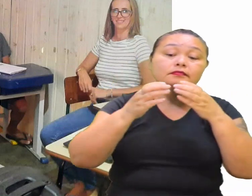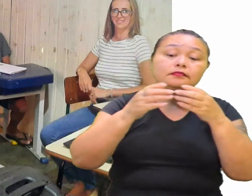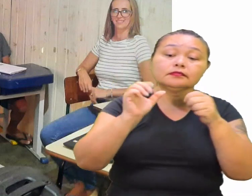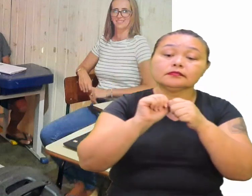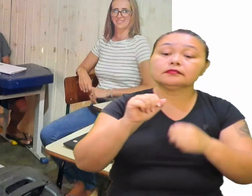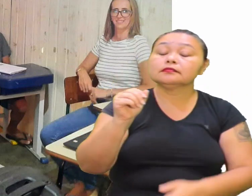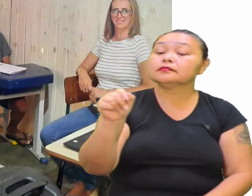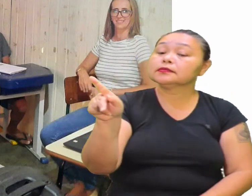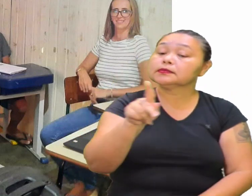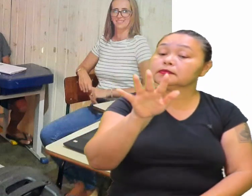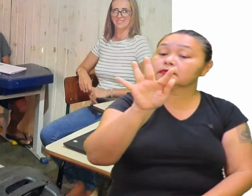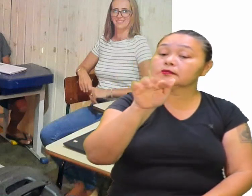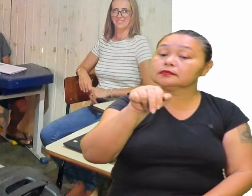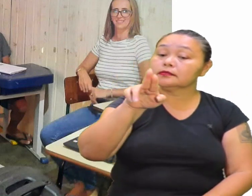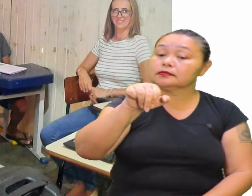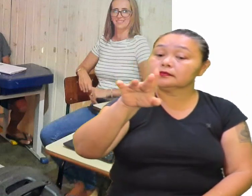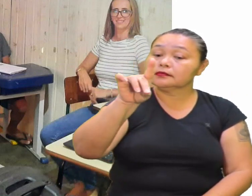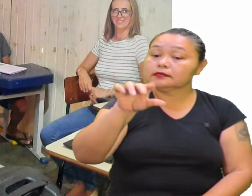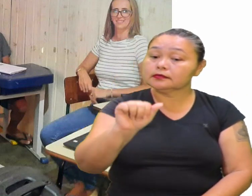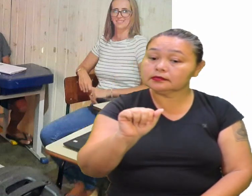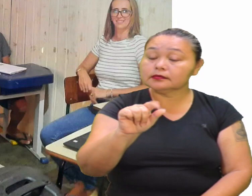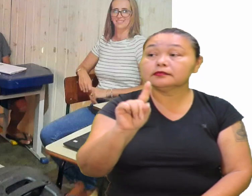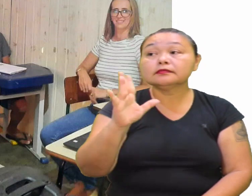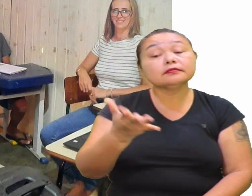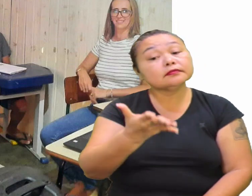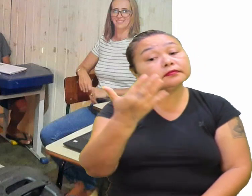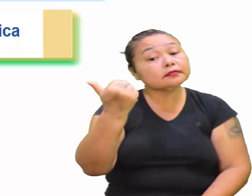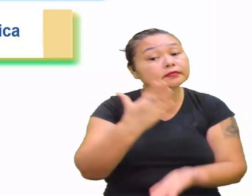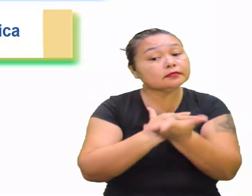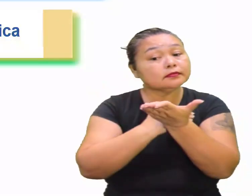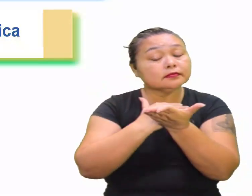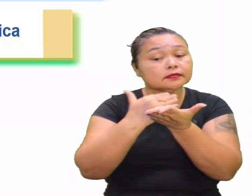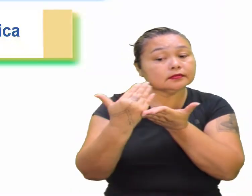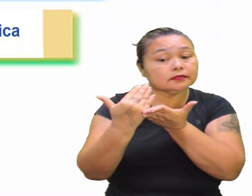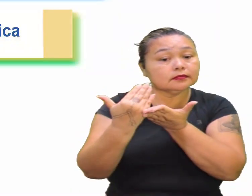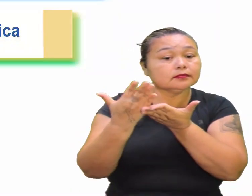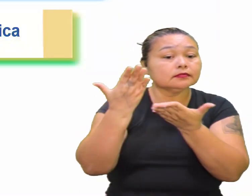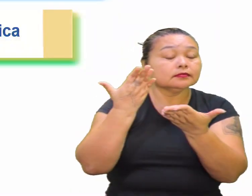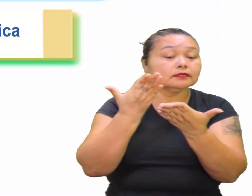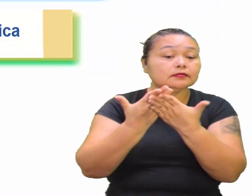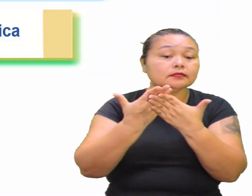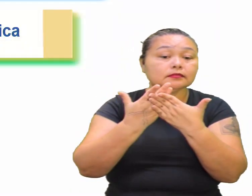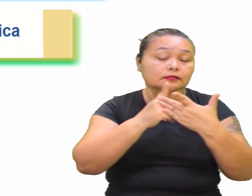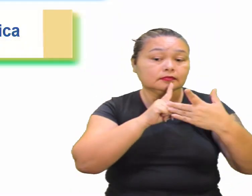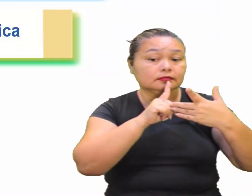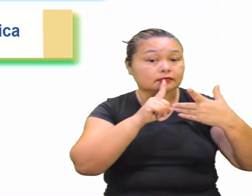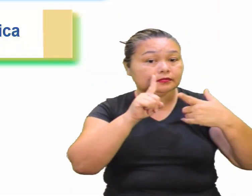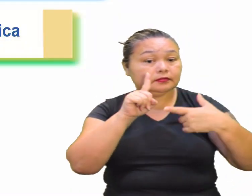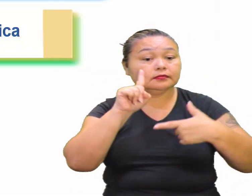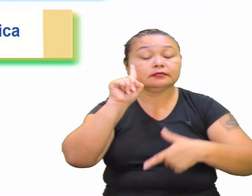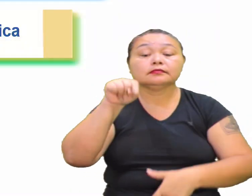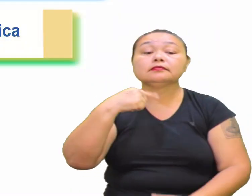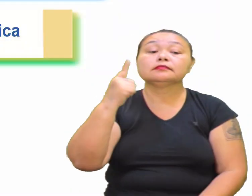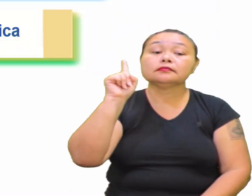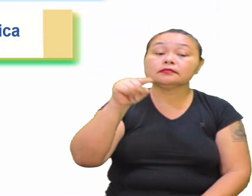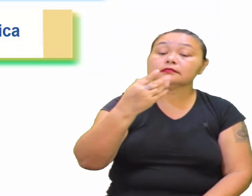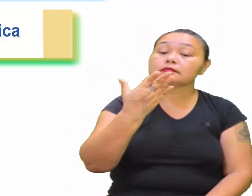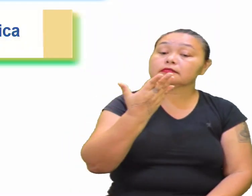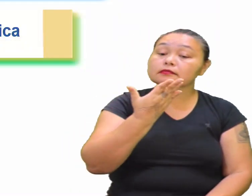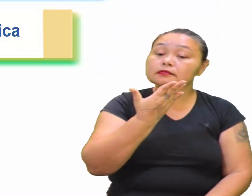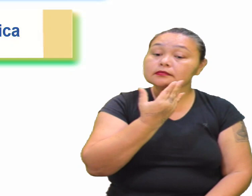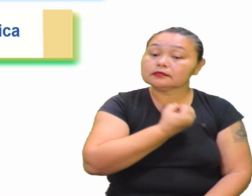tá bom? É isso mesmo, e vamos começar agora, né, com a aula de fato 20.1, onde vai